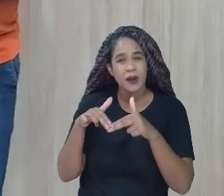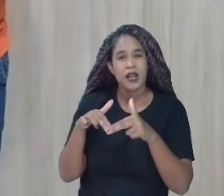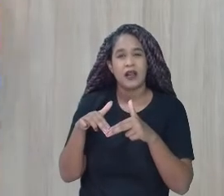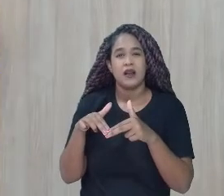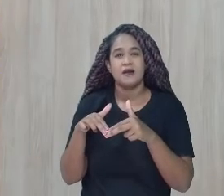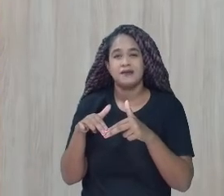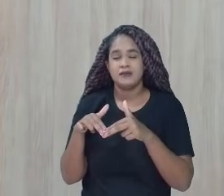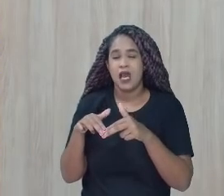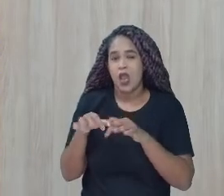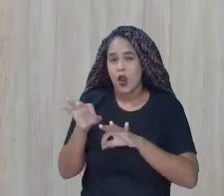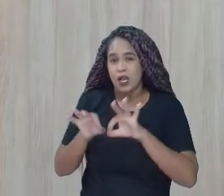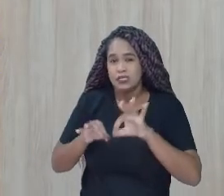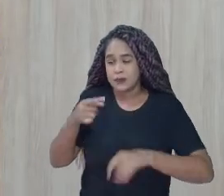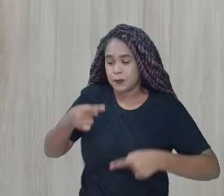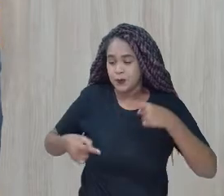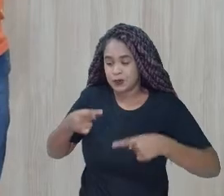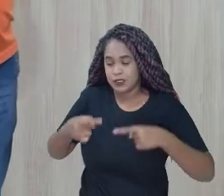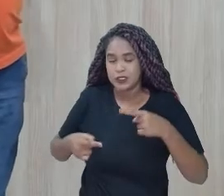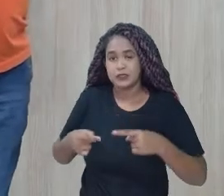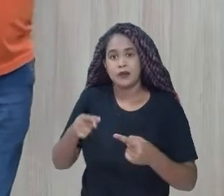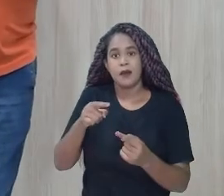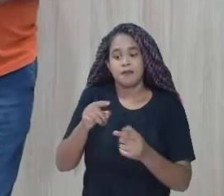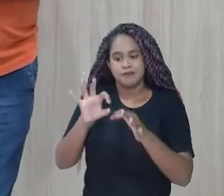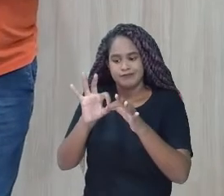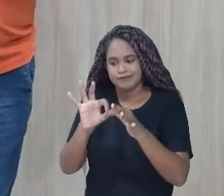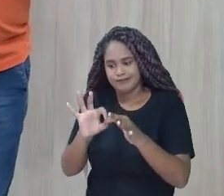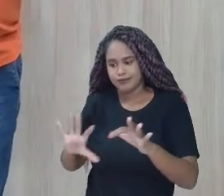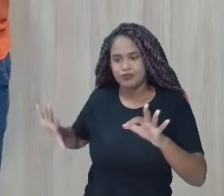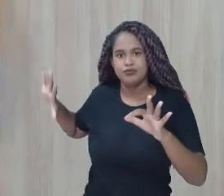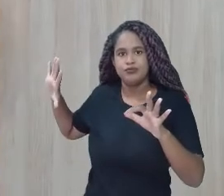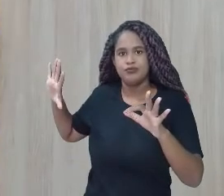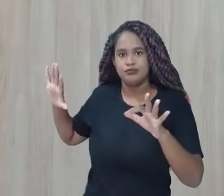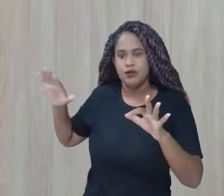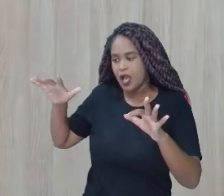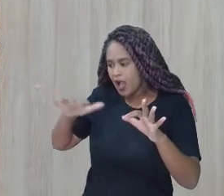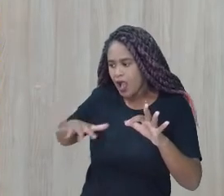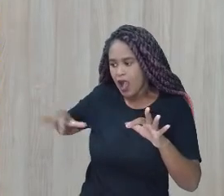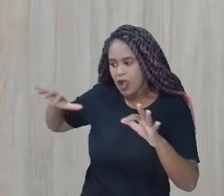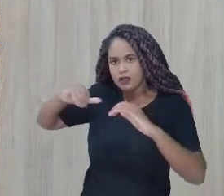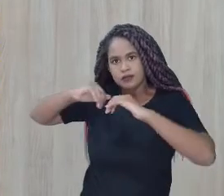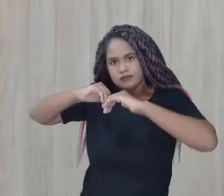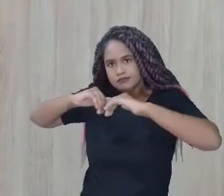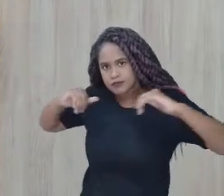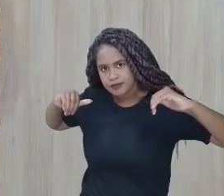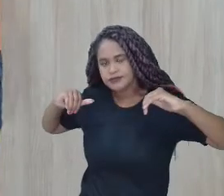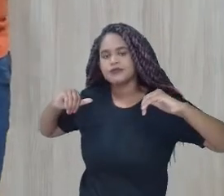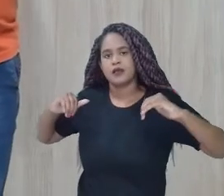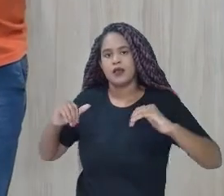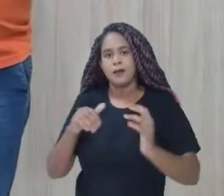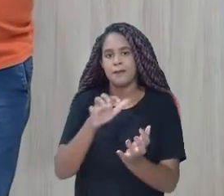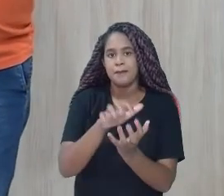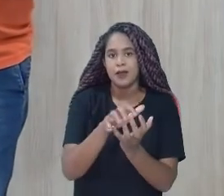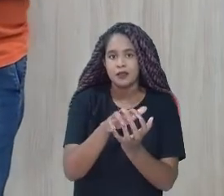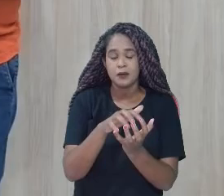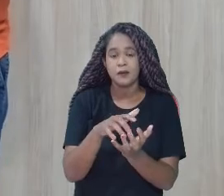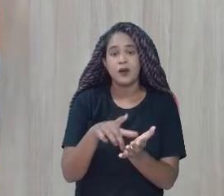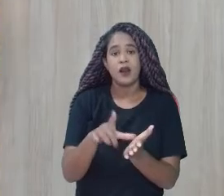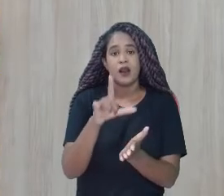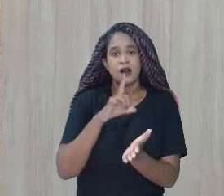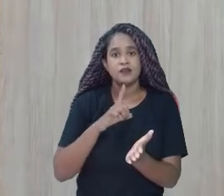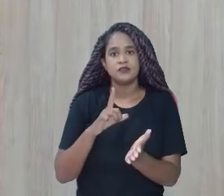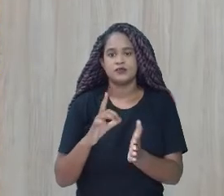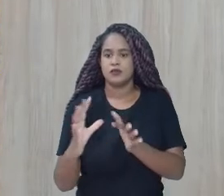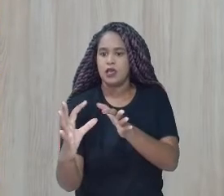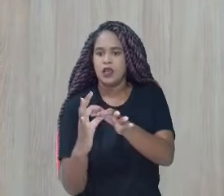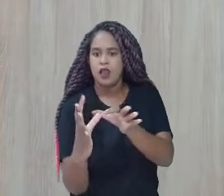de ordem política, Pernambuco ele vai perder parte, né, dos seus territórios. Então, Pernambuco que tinha territórios,